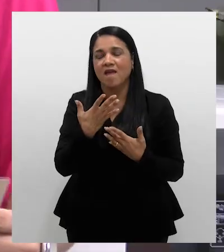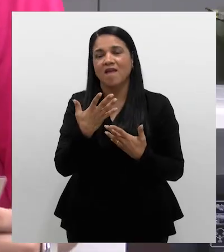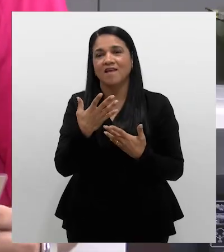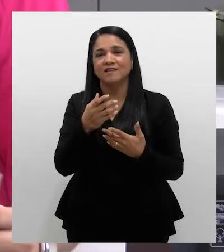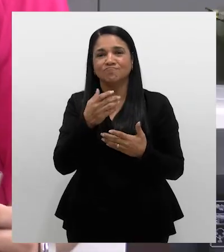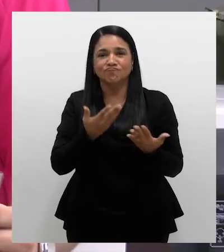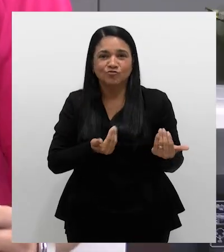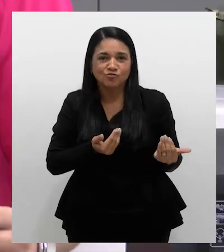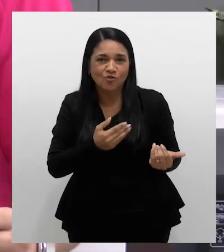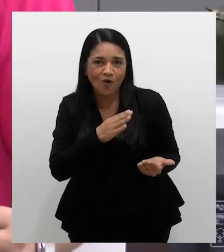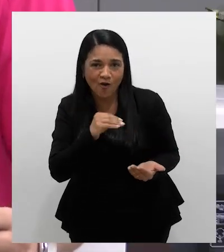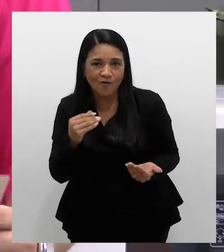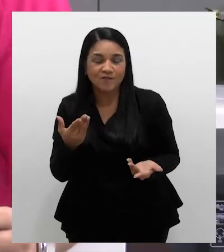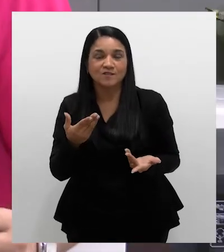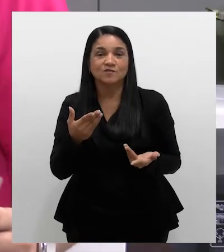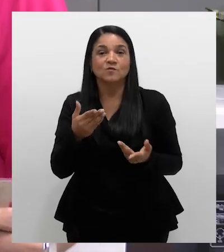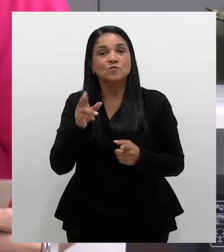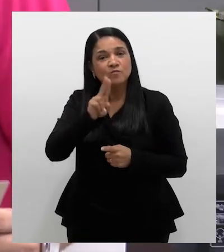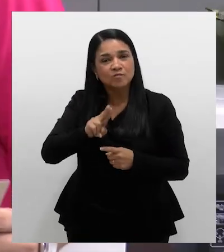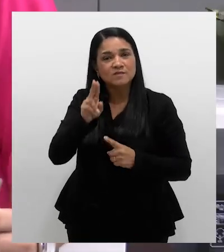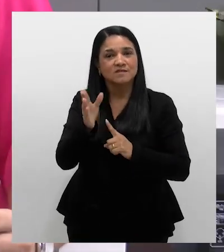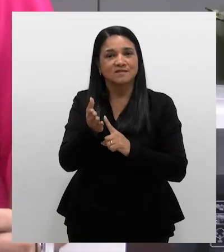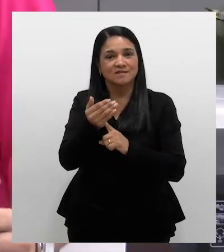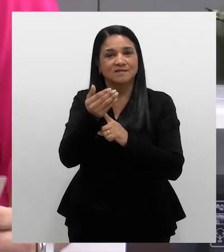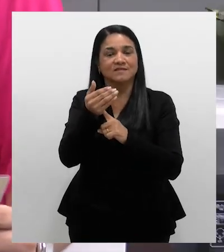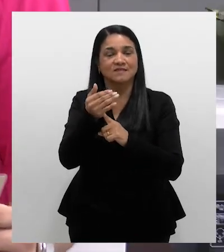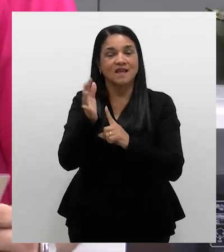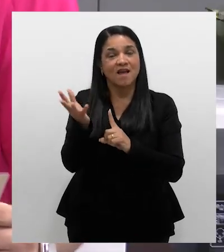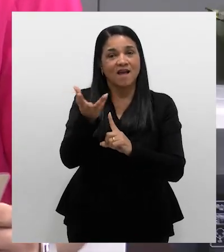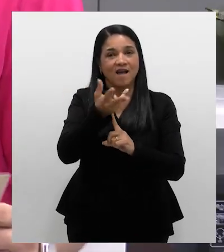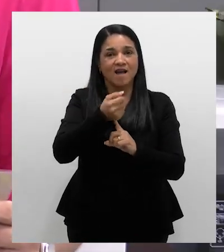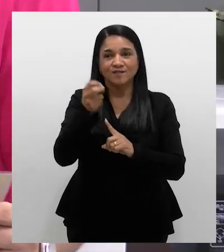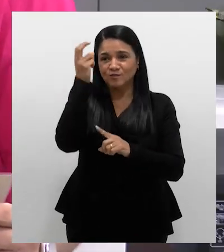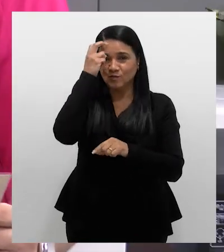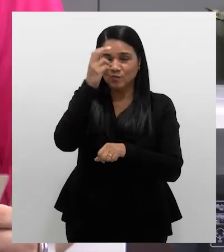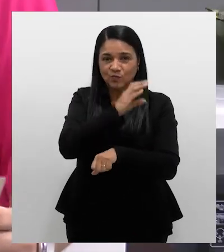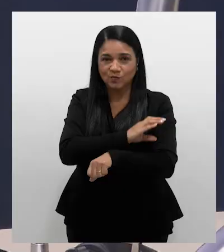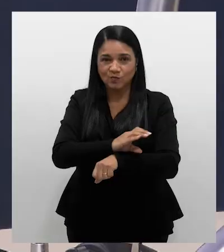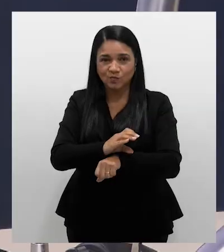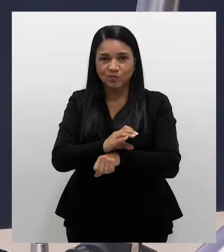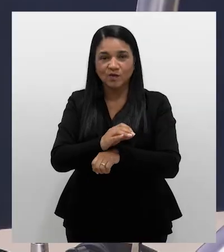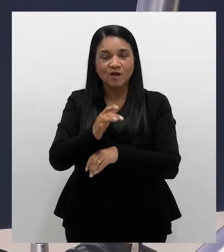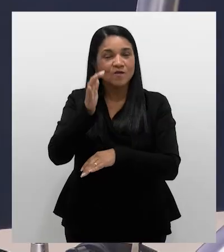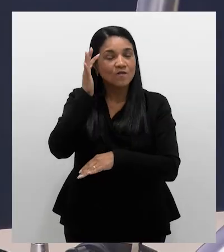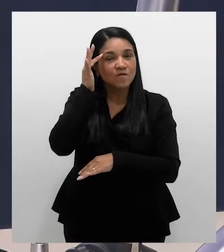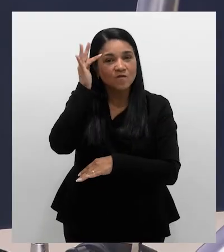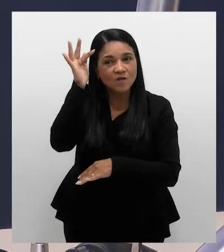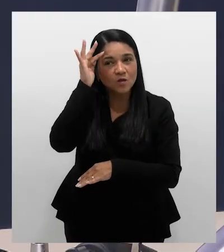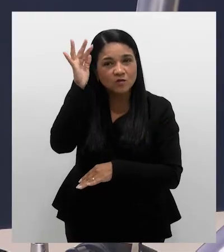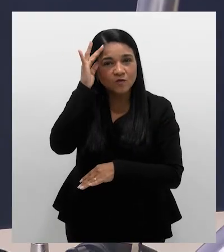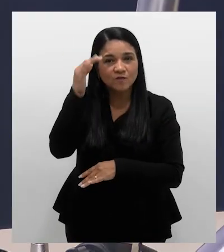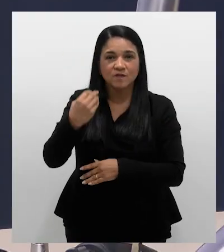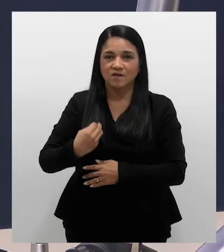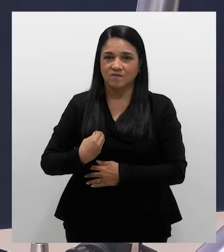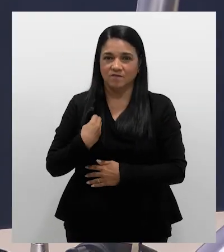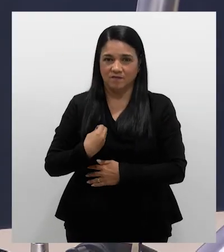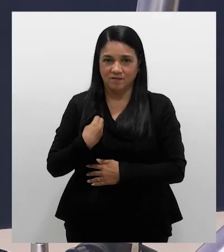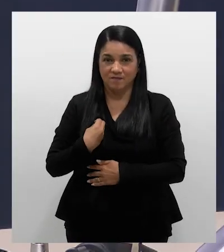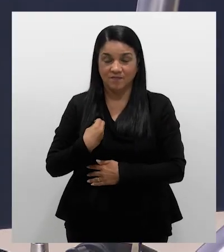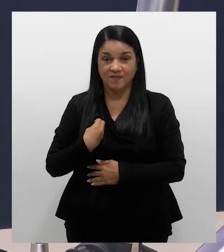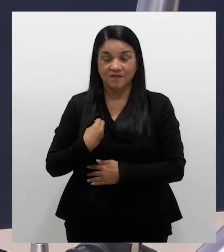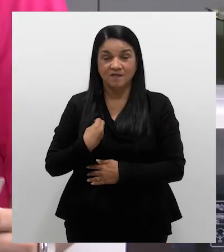dos Sim, jovens, utilizando a tecnologia, a exato. tua arte, tua cultura, tua filosofia de